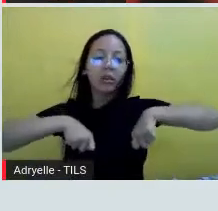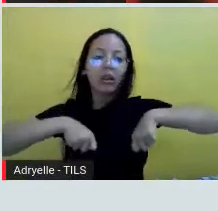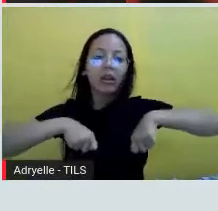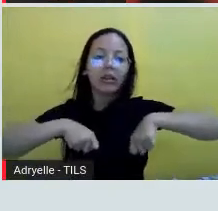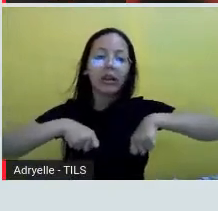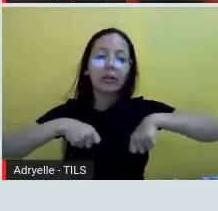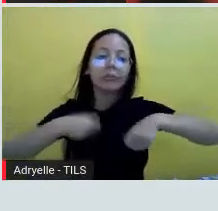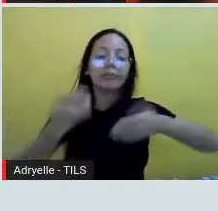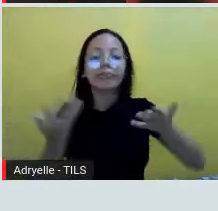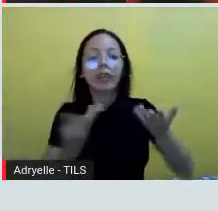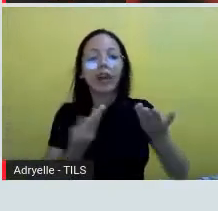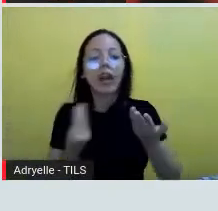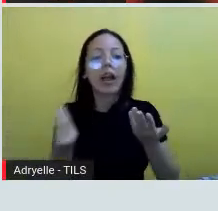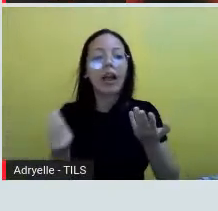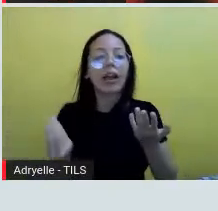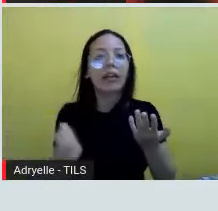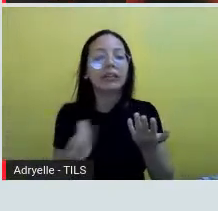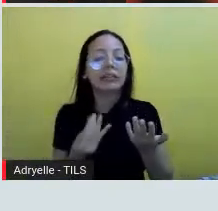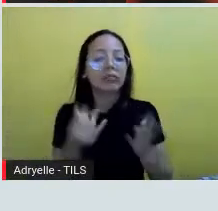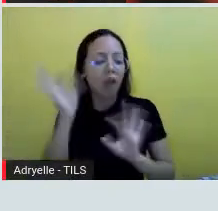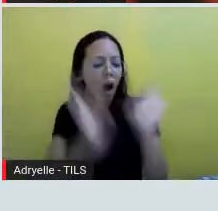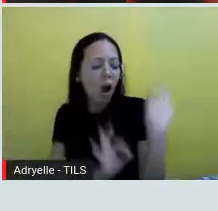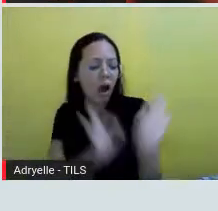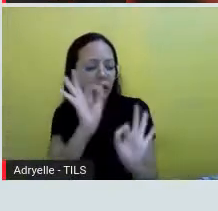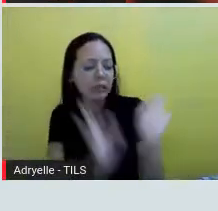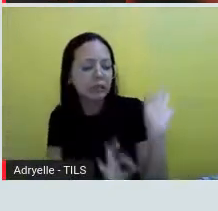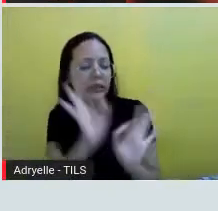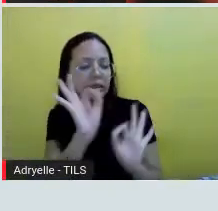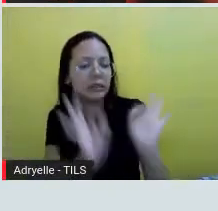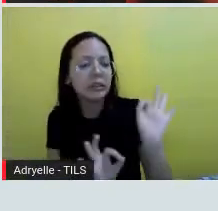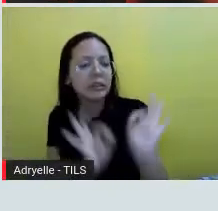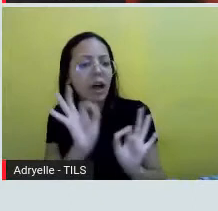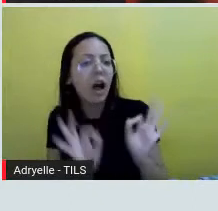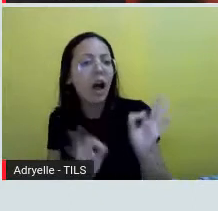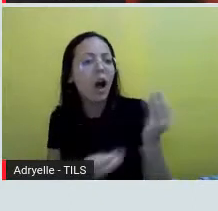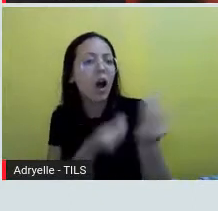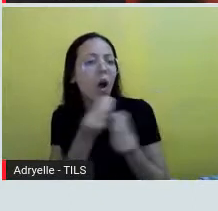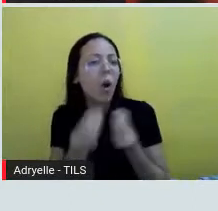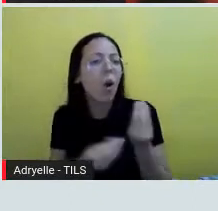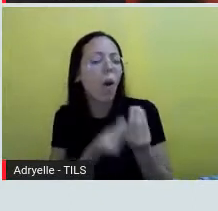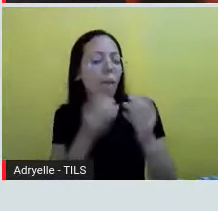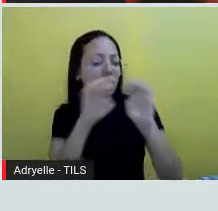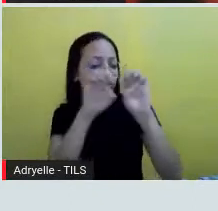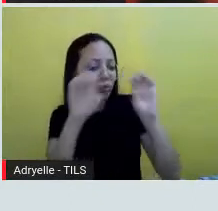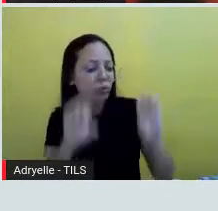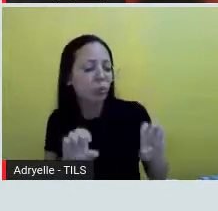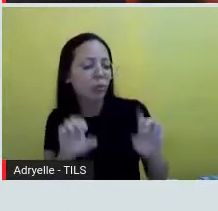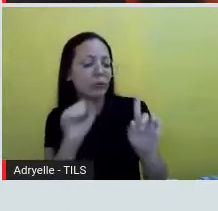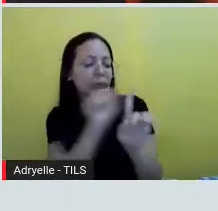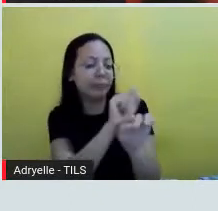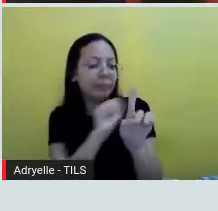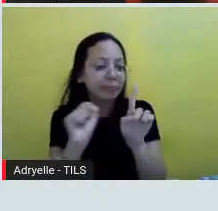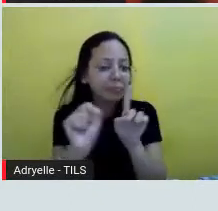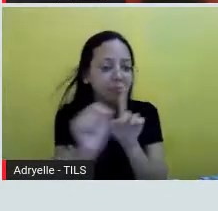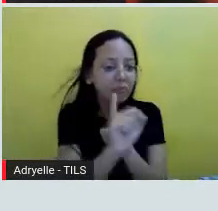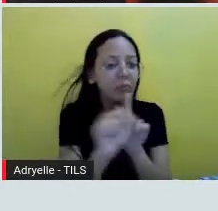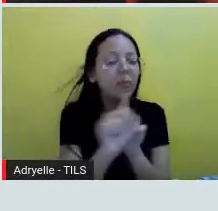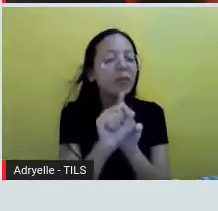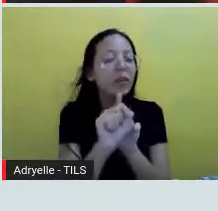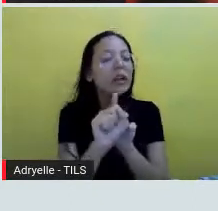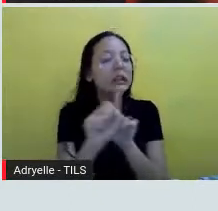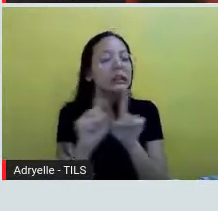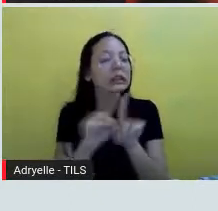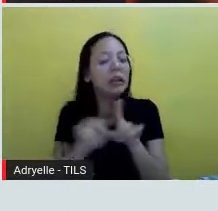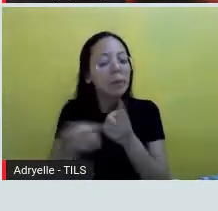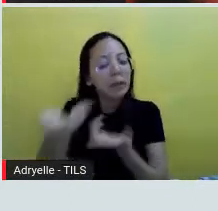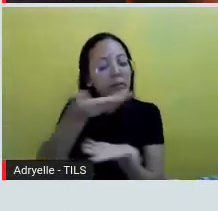para poder organizar a estrutura das sociedades e distribuir essa